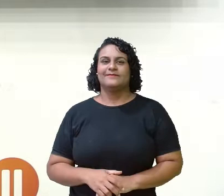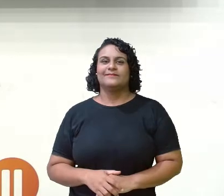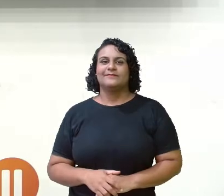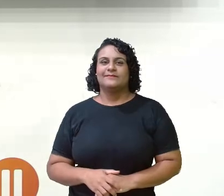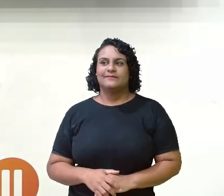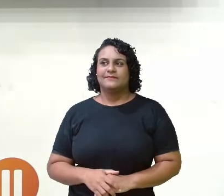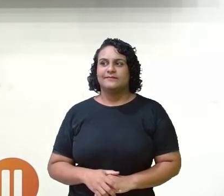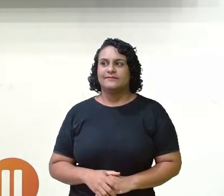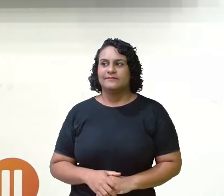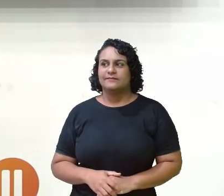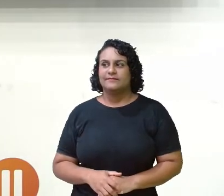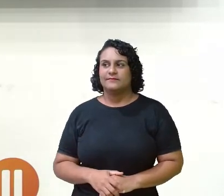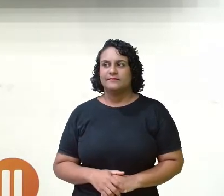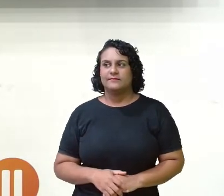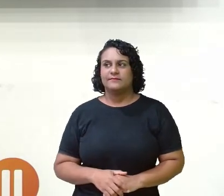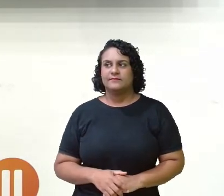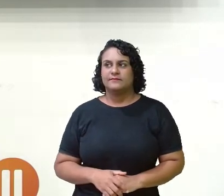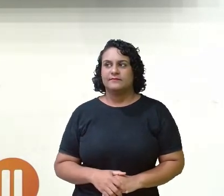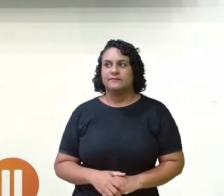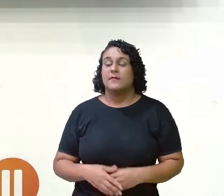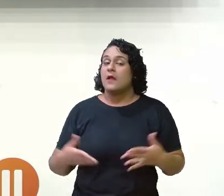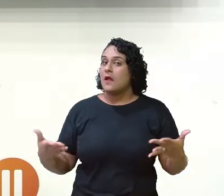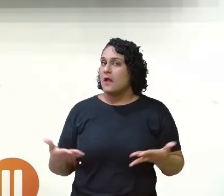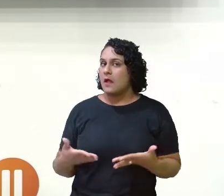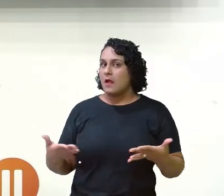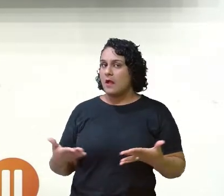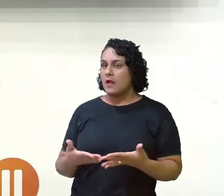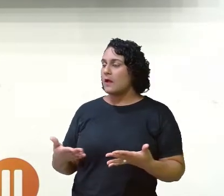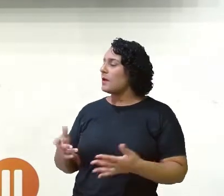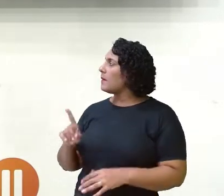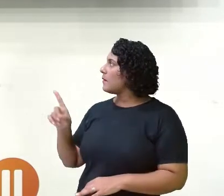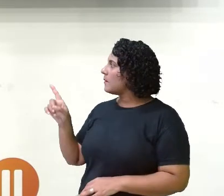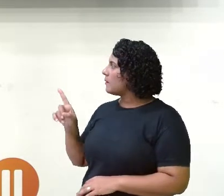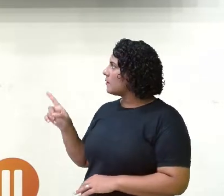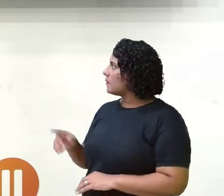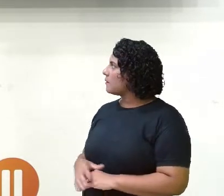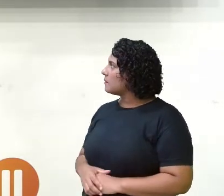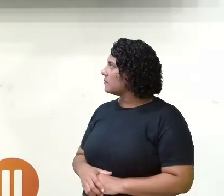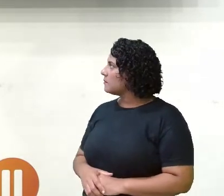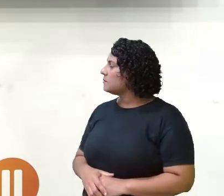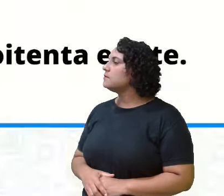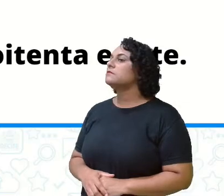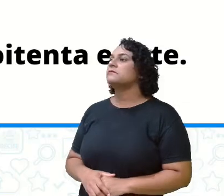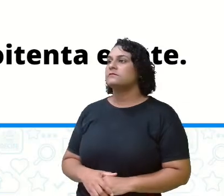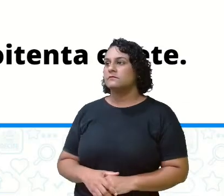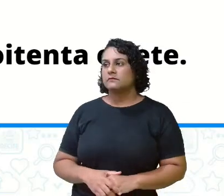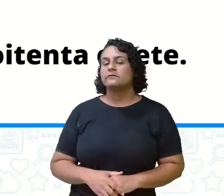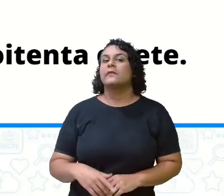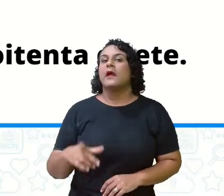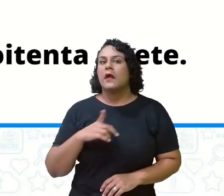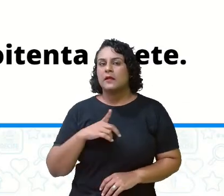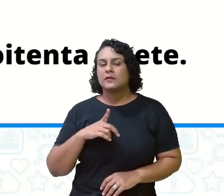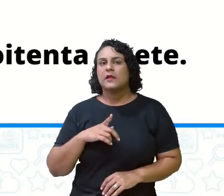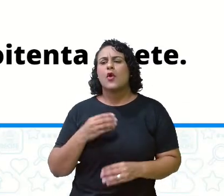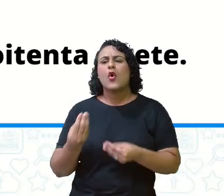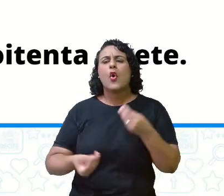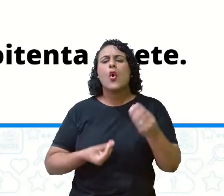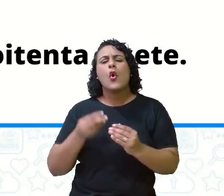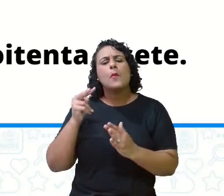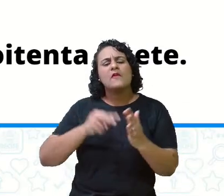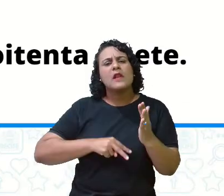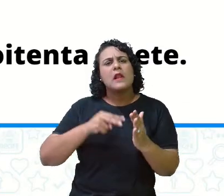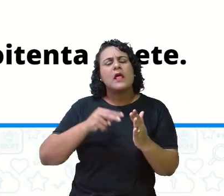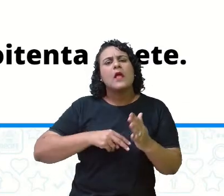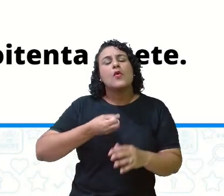Pronto. Vamos lá? Agora foi. Aqui a gente tem uma decomposição e a leitura de números que é para a